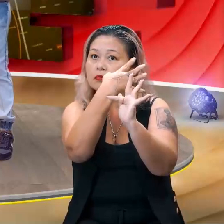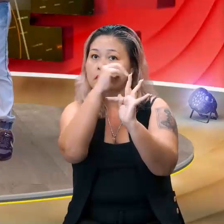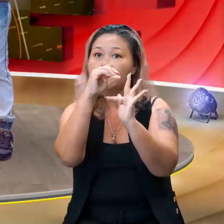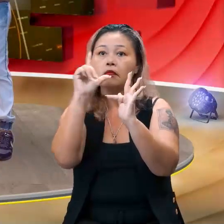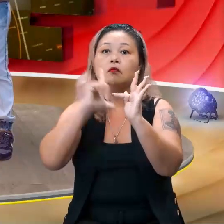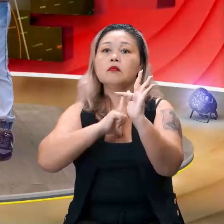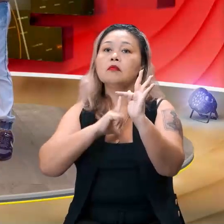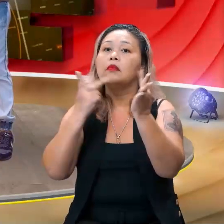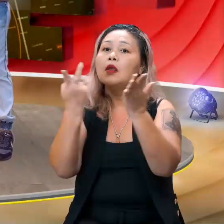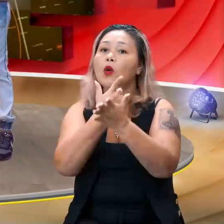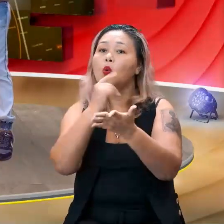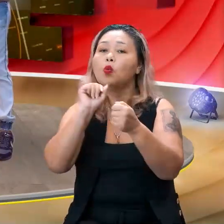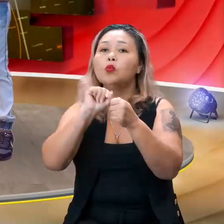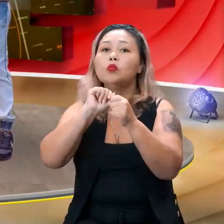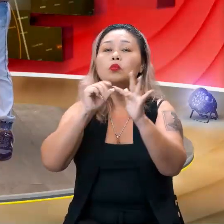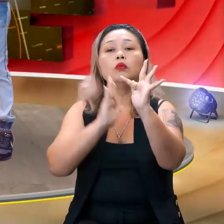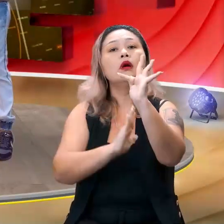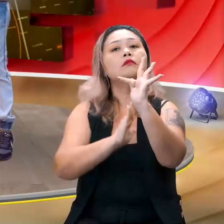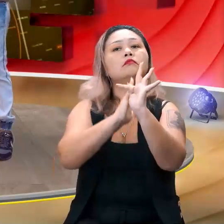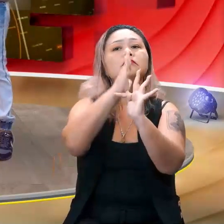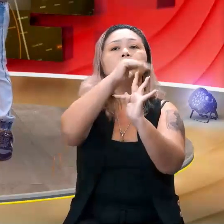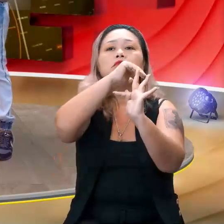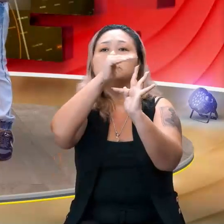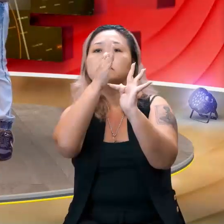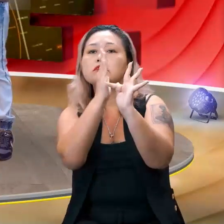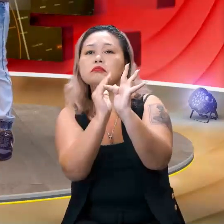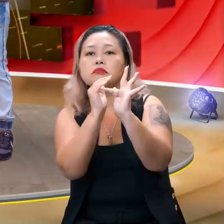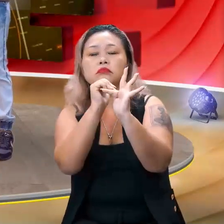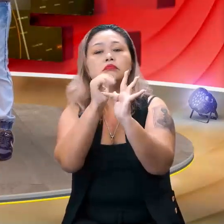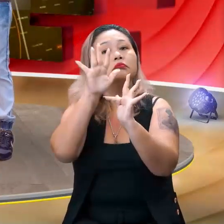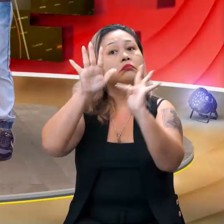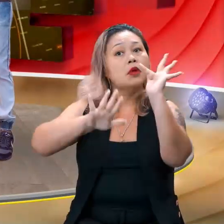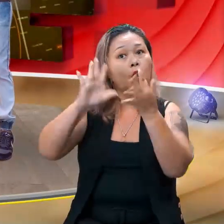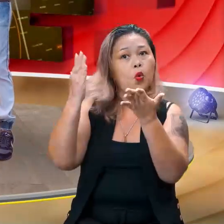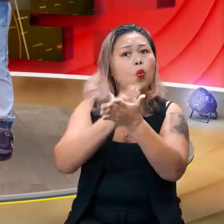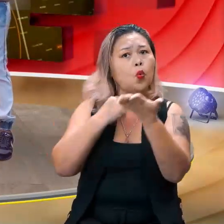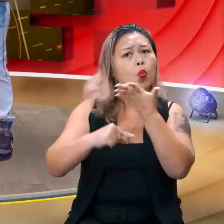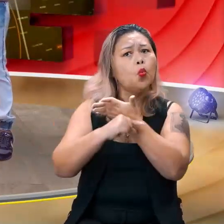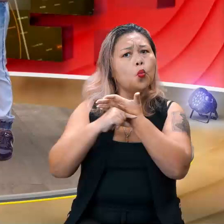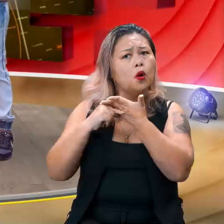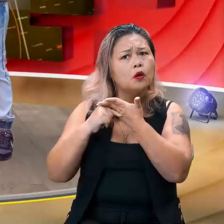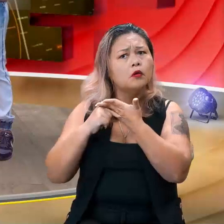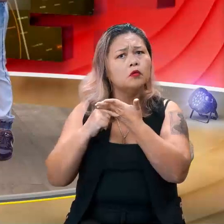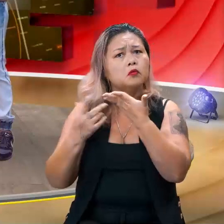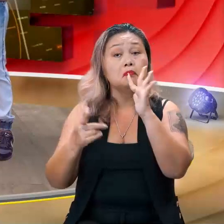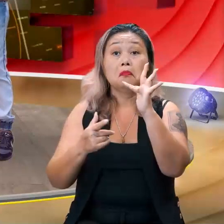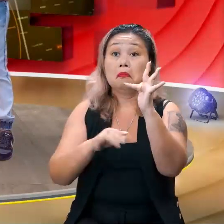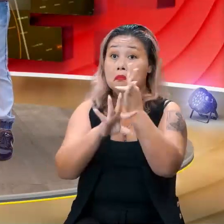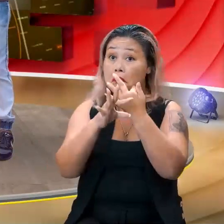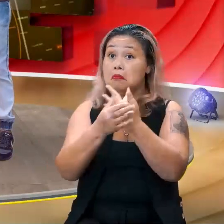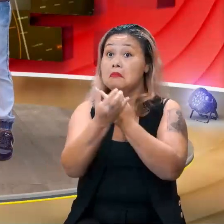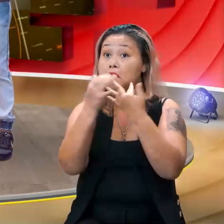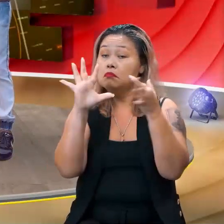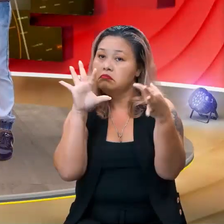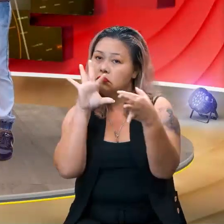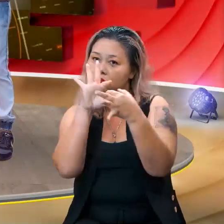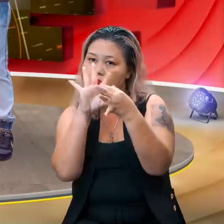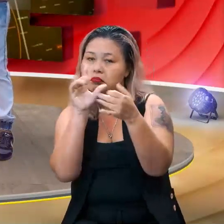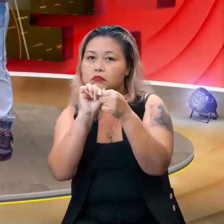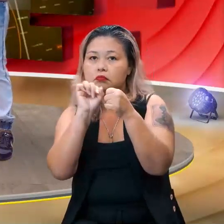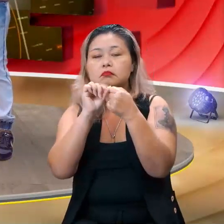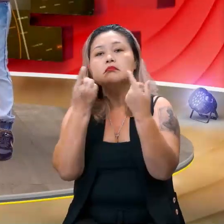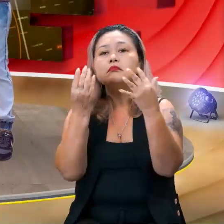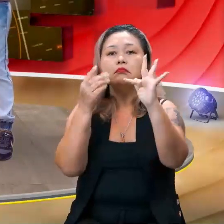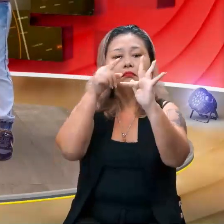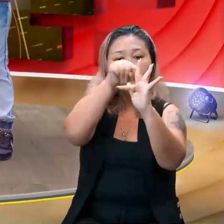livro que é assim, ó, ponto de interseção. Alguns autores colocam intercepto. Uhum. Né? O mais prático é ponto de